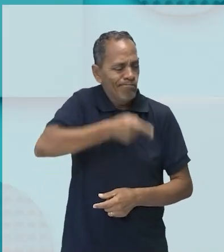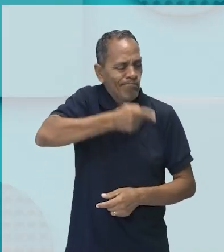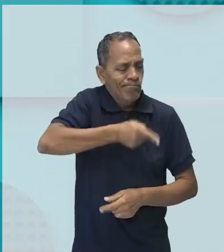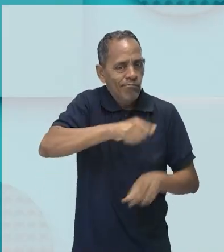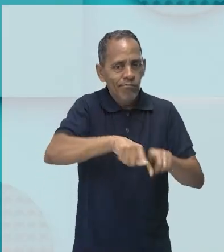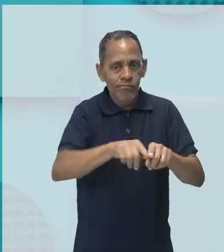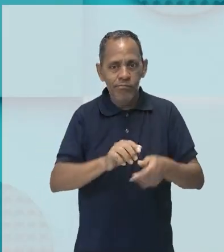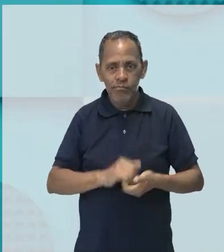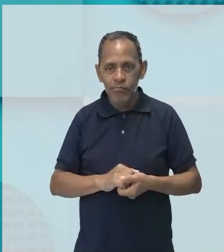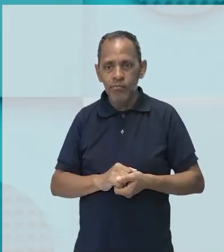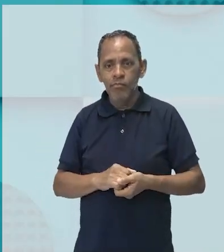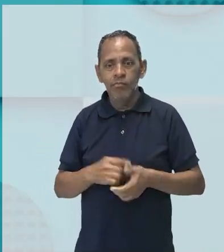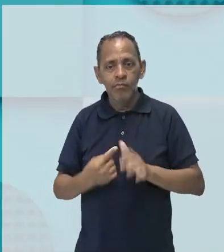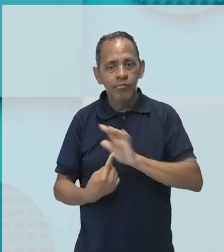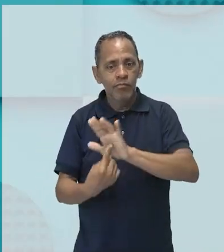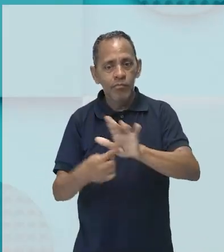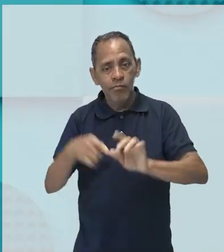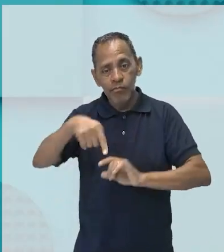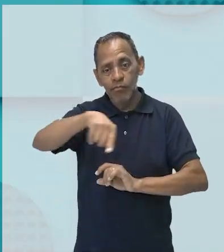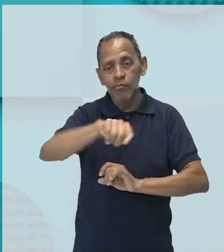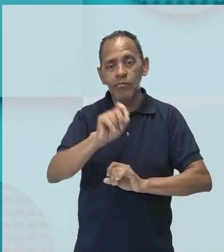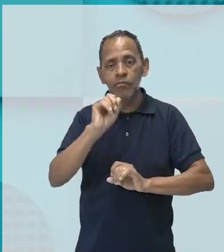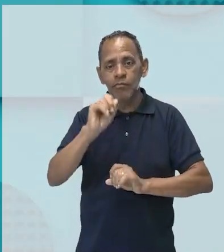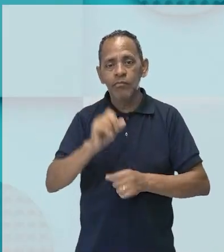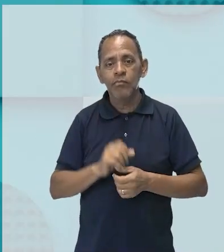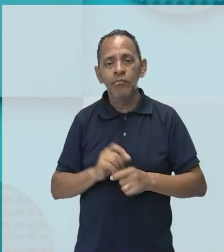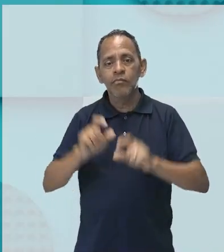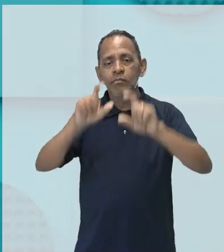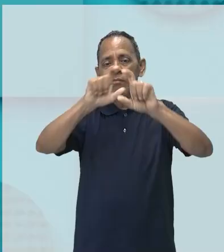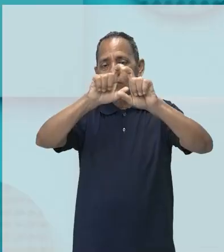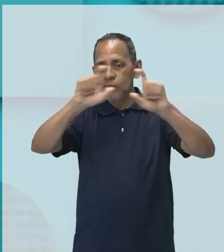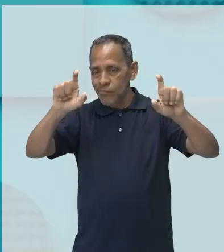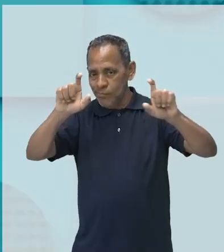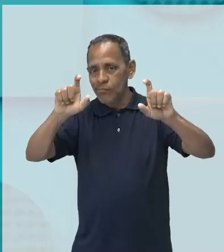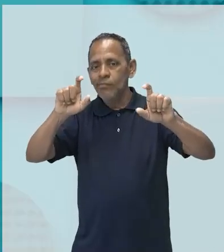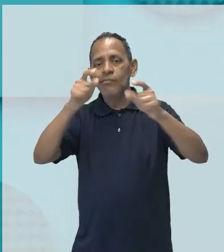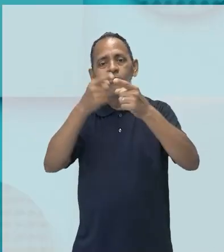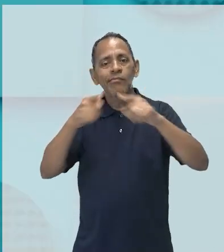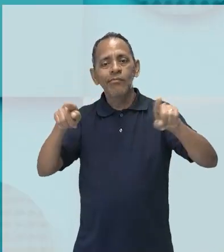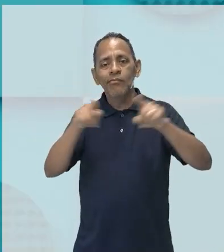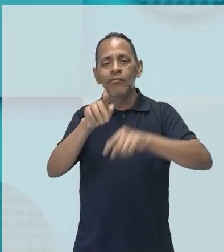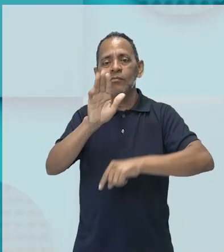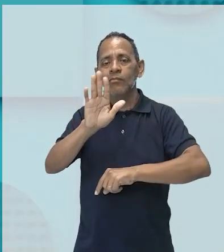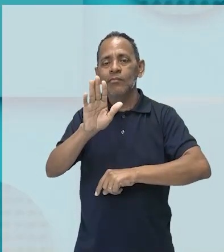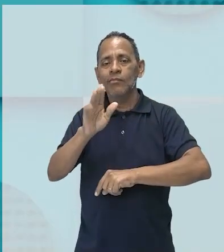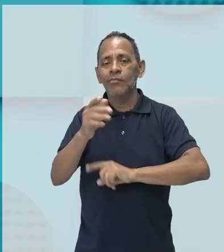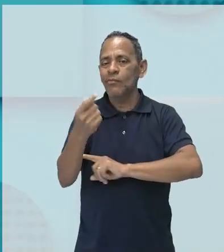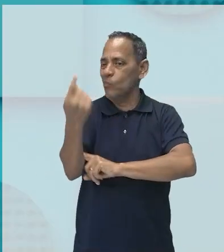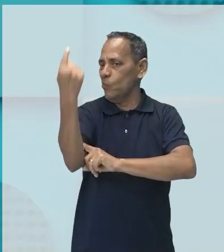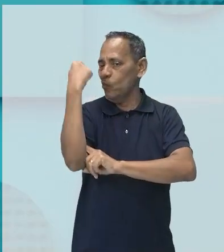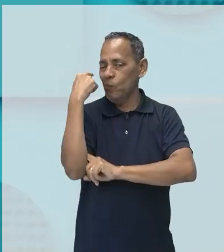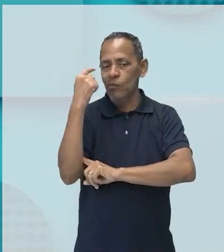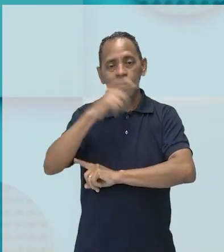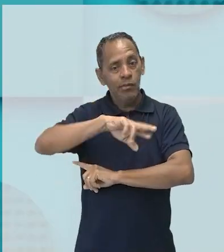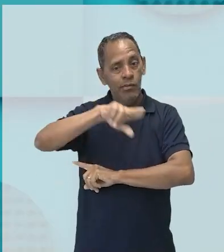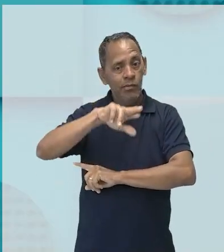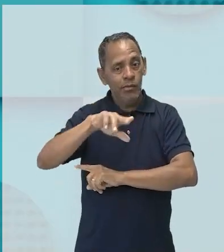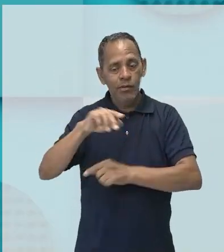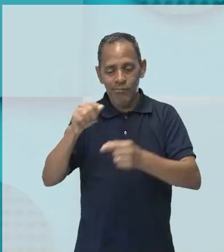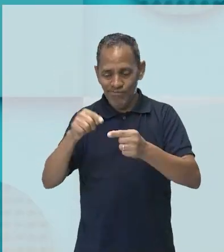para vocês aqui justamente um trecho de uma música, mas que ela não é daquele período, é um